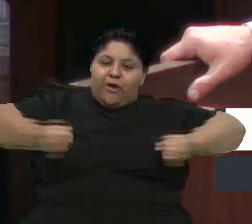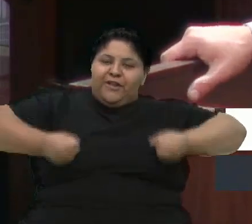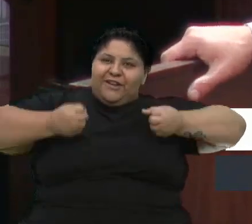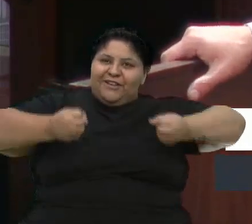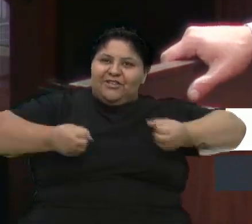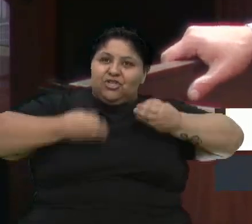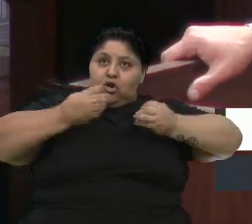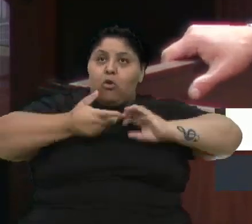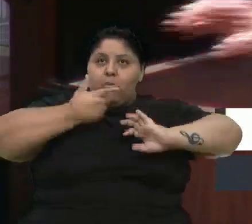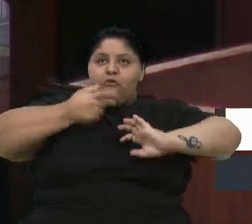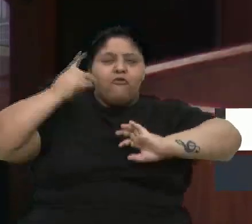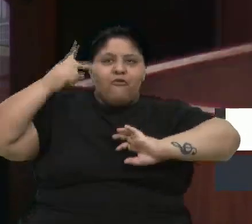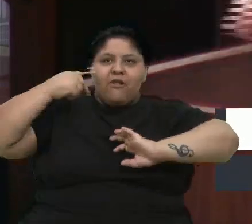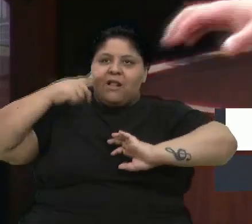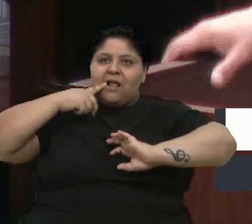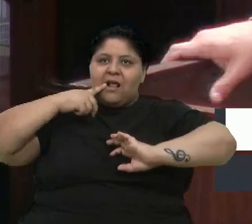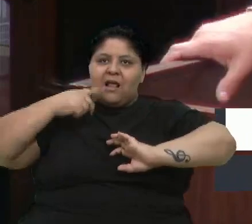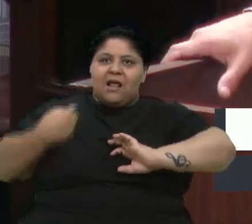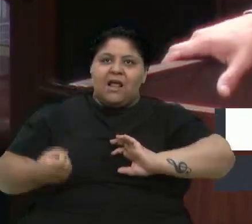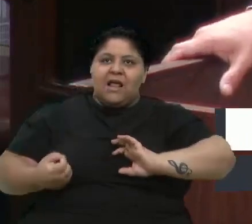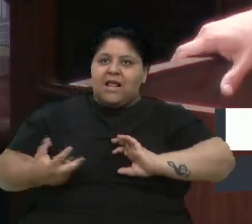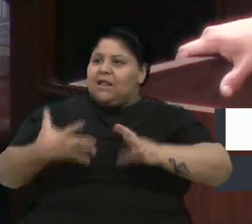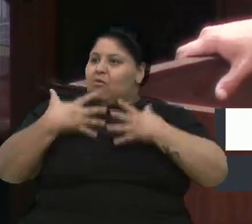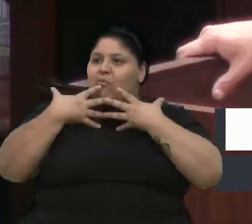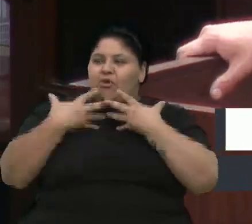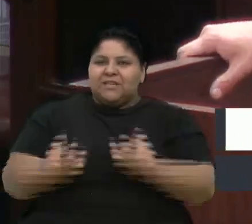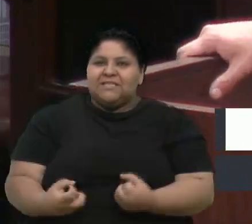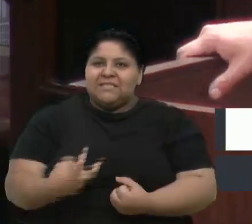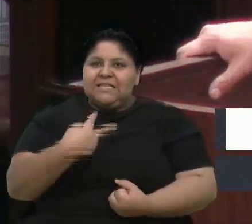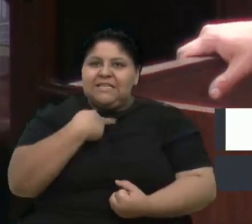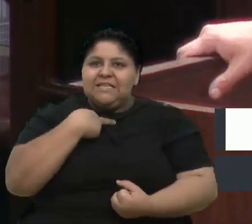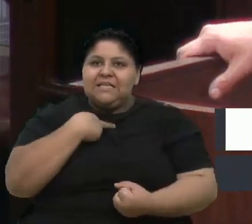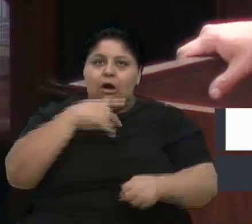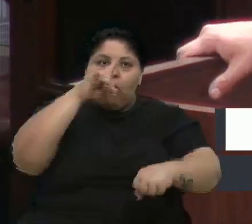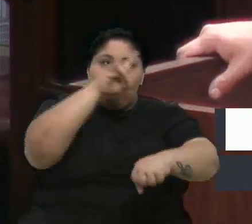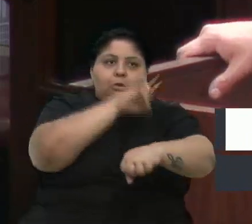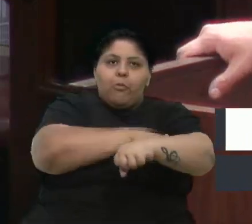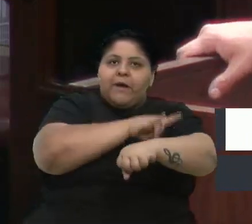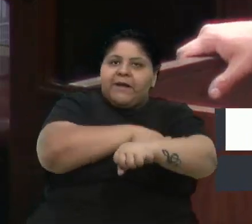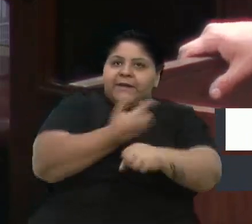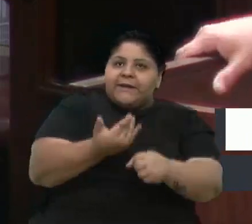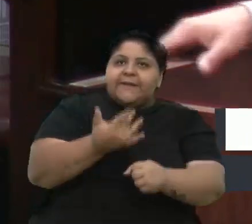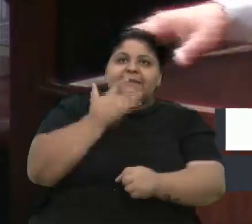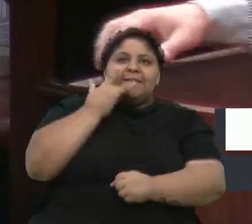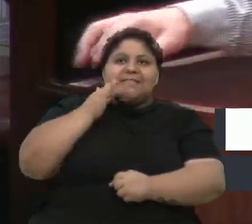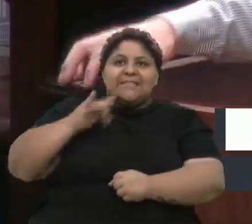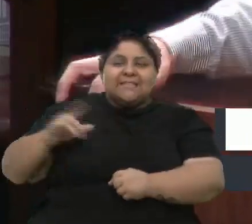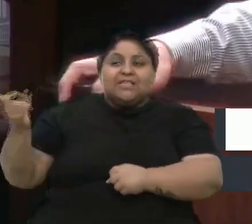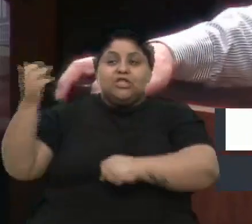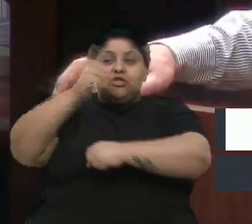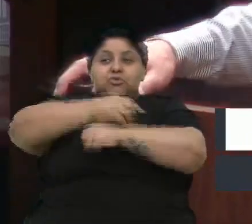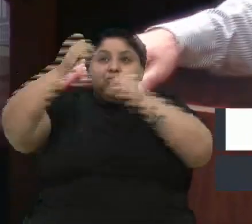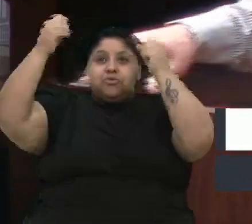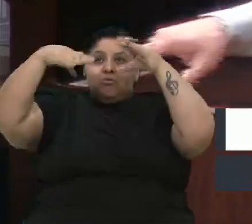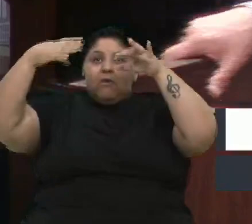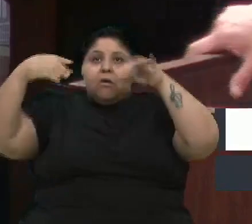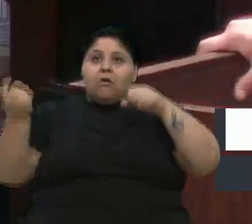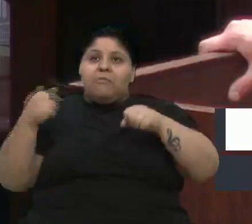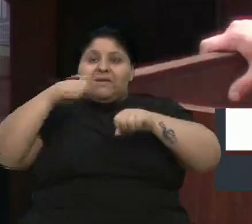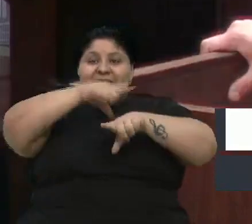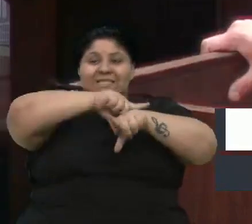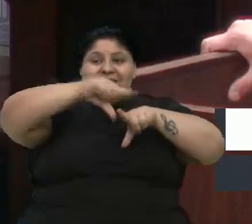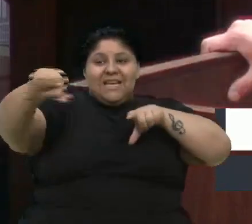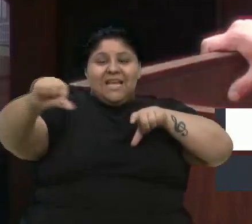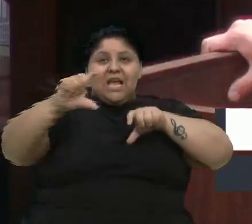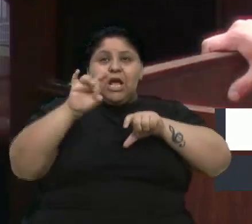Rose, inadmissível uma escola não ter sequer um banheiro. As crianças, dia de chuva, têm que se deslocar quase 100 metros